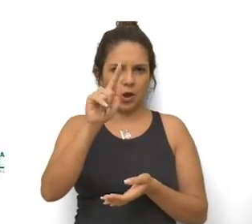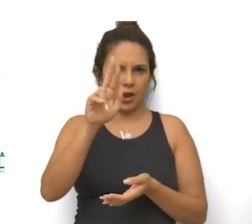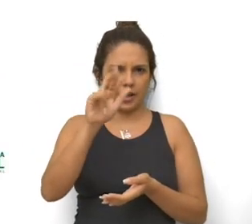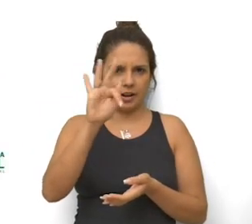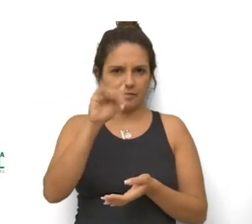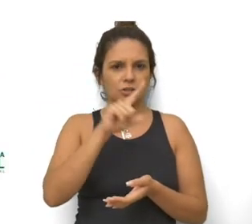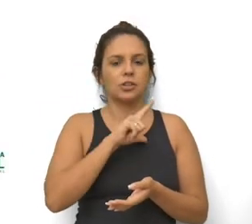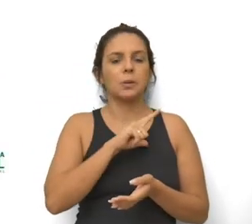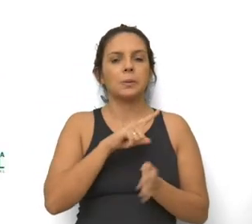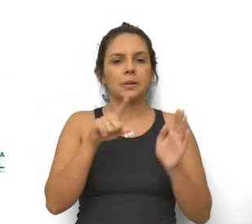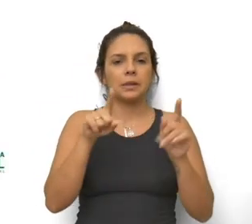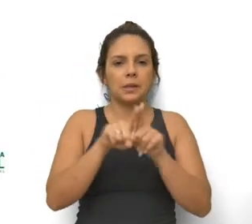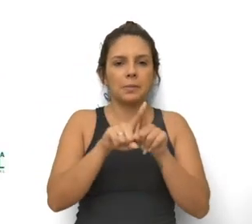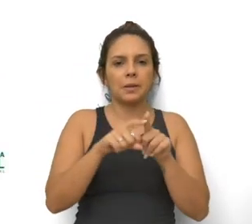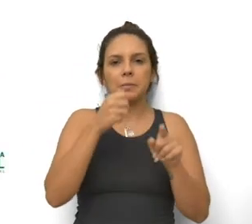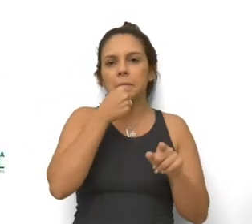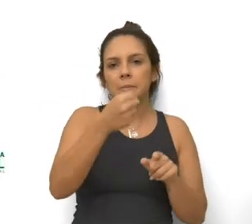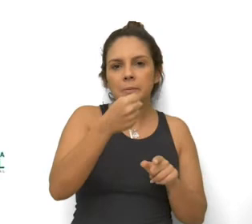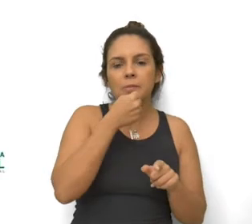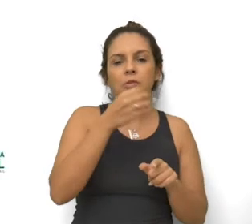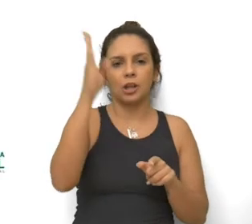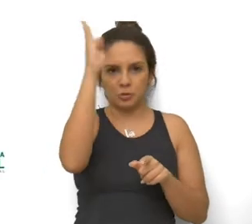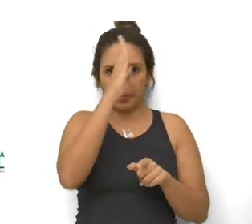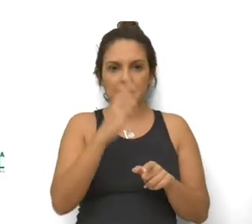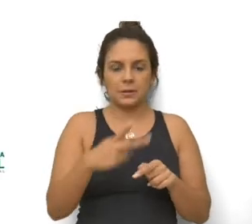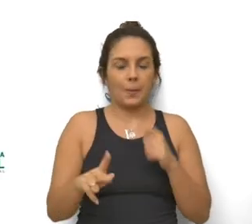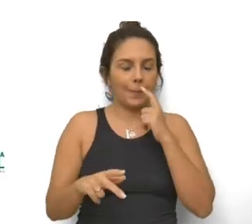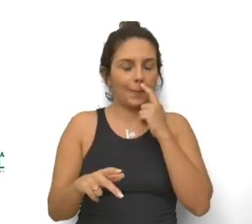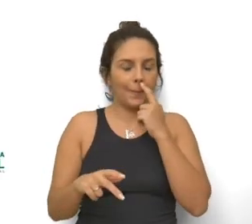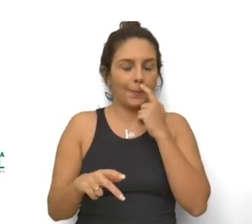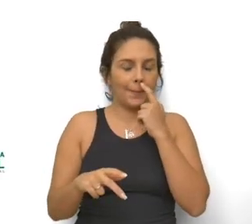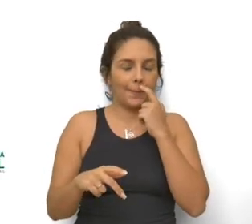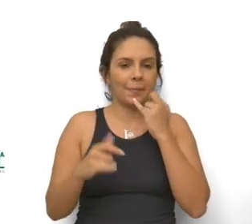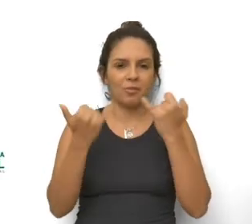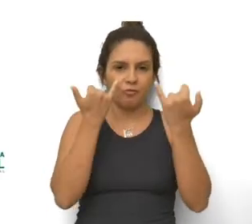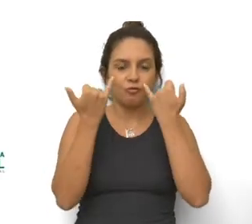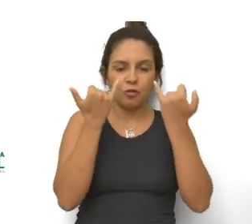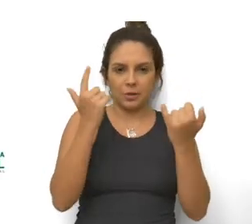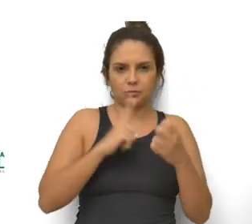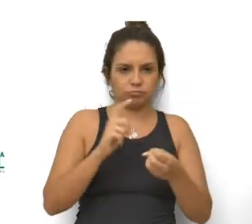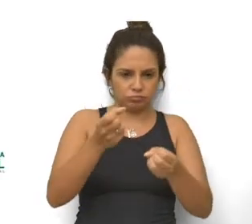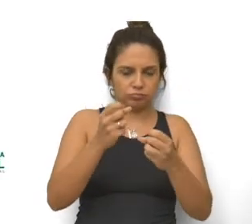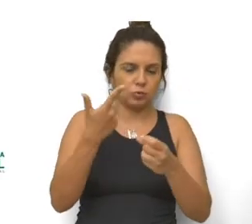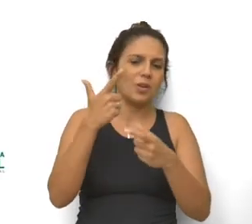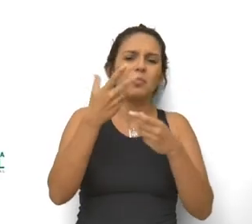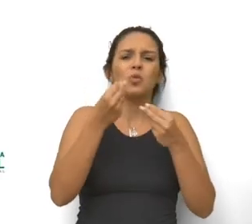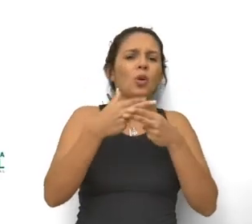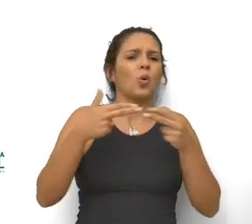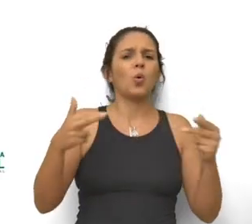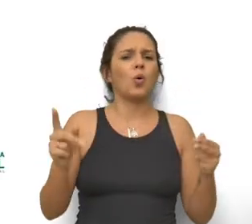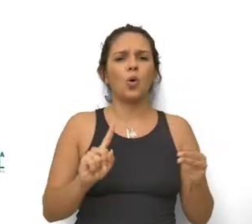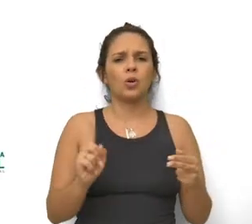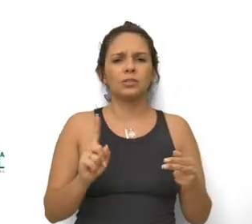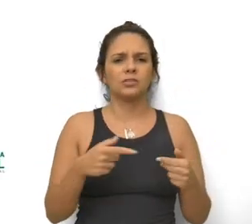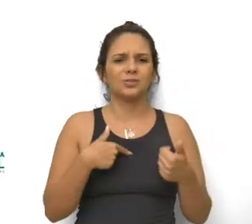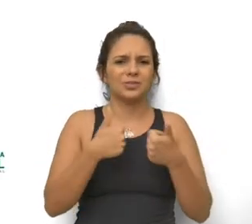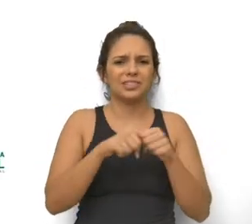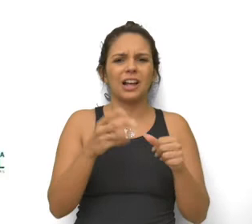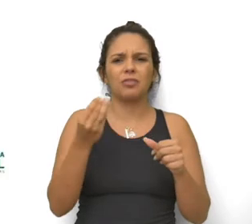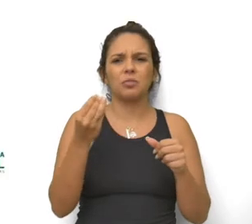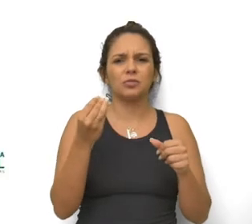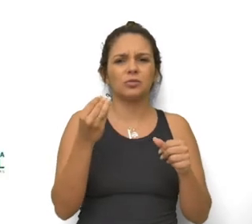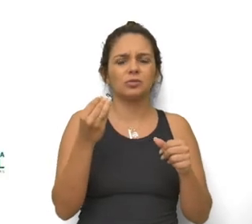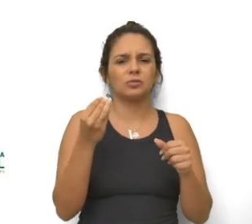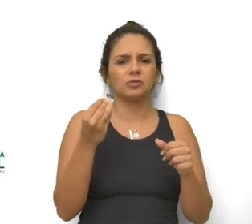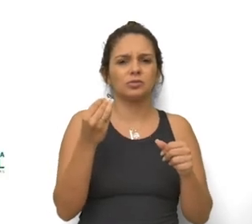E tinha reportagens já publicadas no Brasil. Não era muita coisa e eu também não estava esgotando o